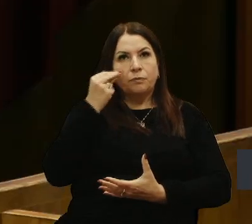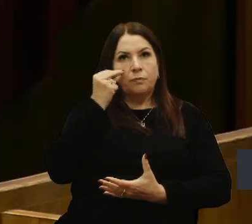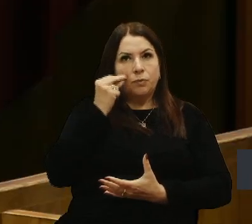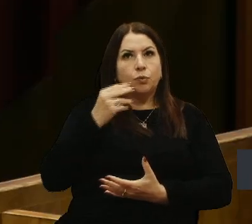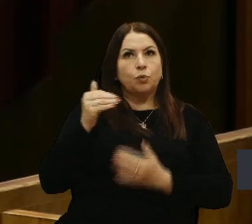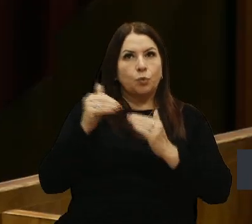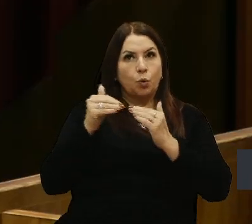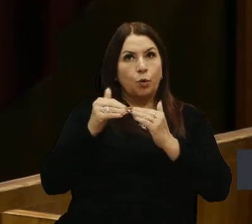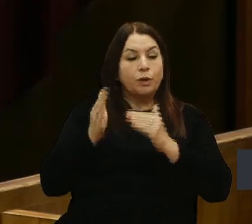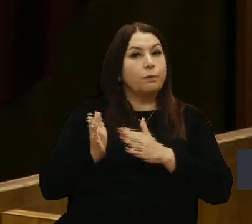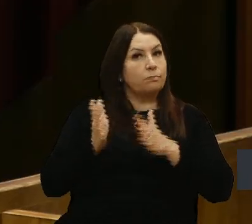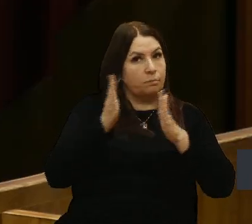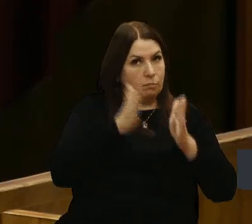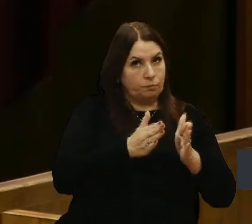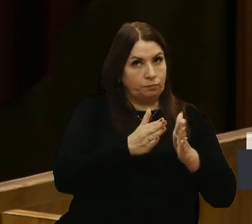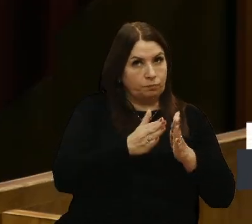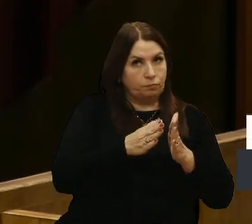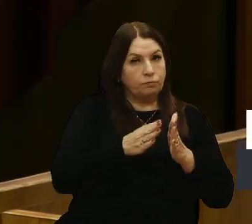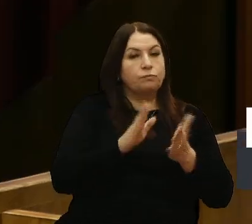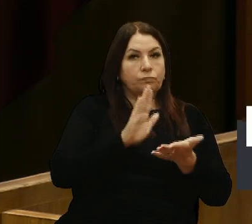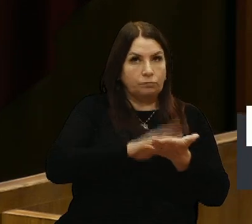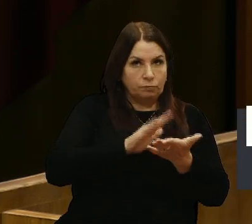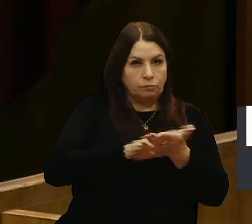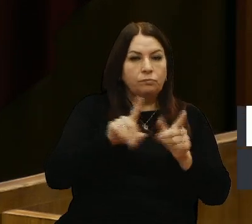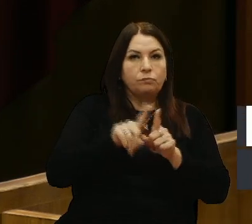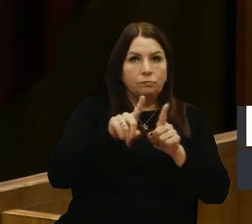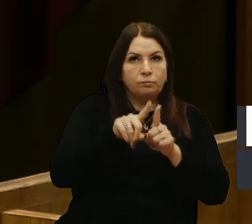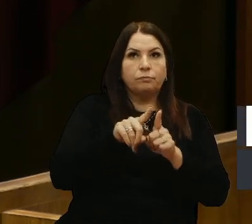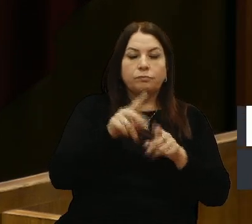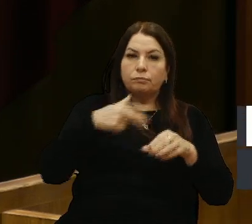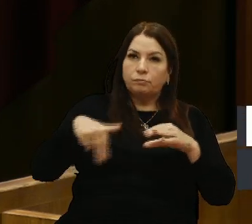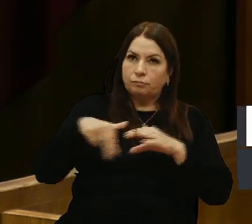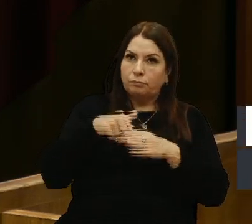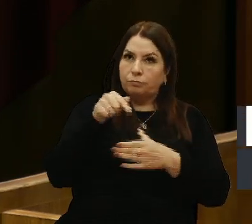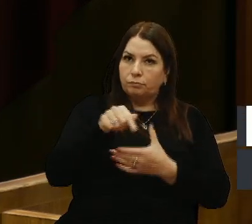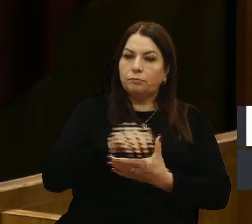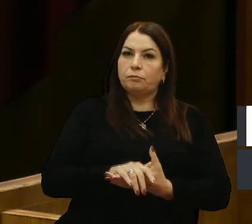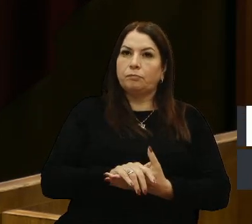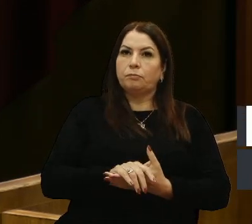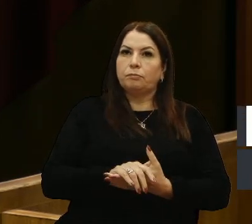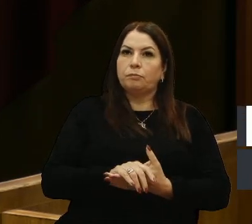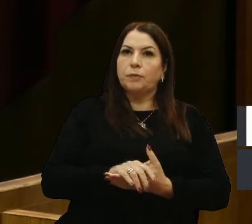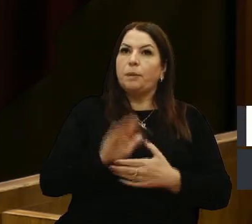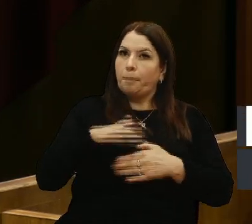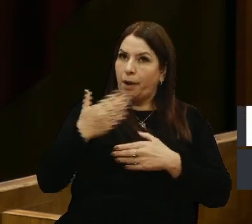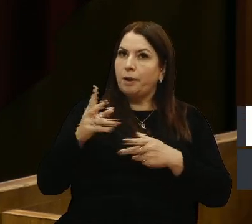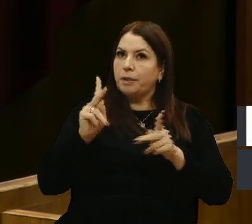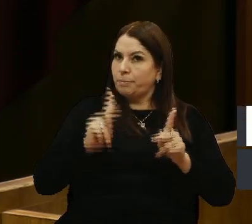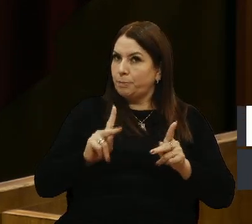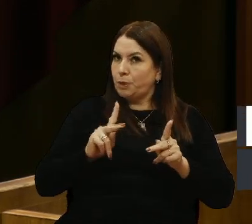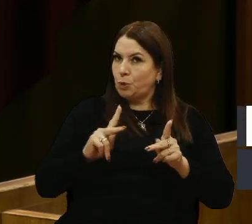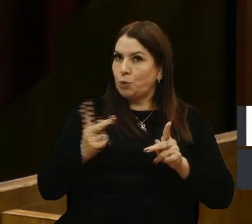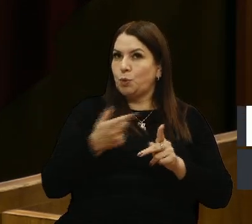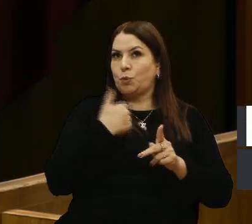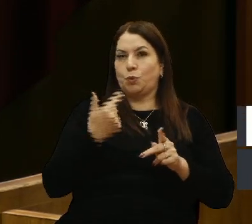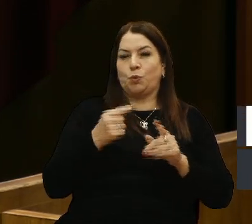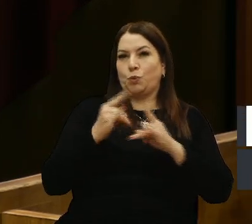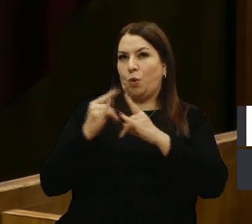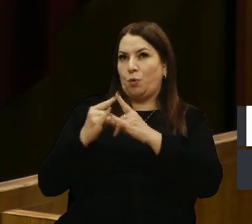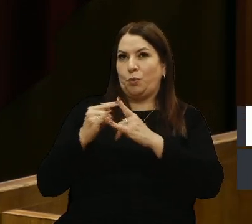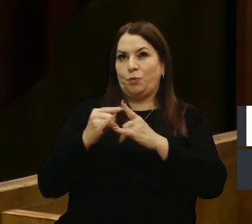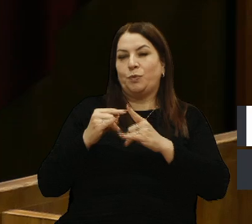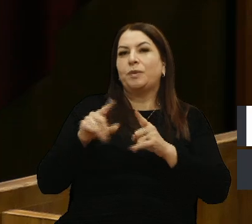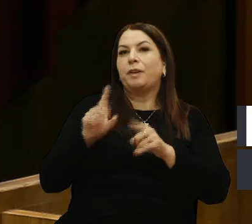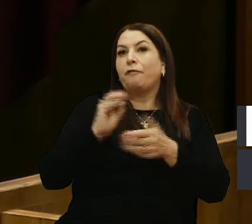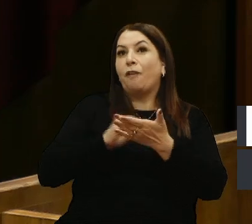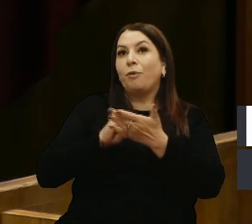com o senhor em partes, porque a gente cobra também nessa tribuna o aumento de efetivo para todos os órgãos de segurança, porque a